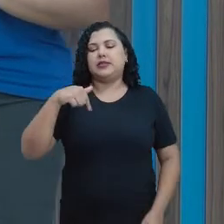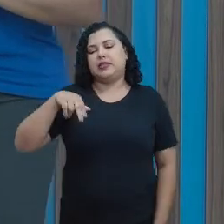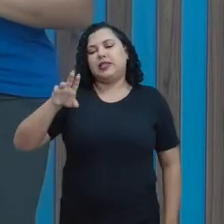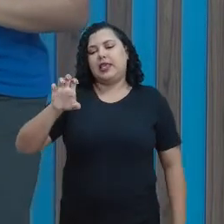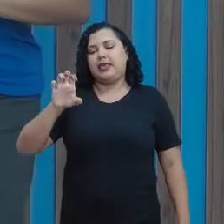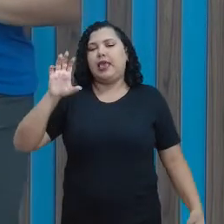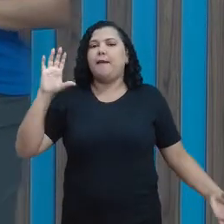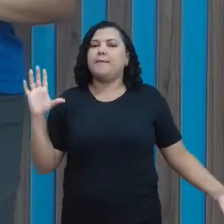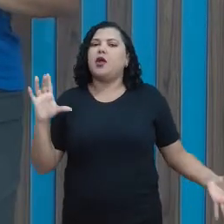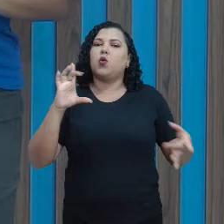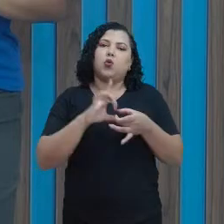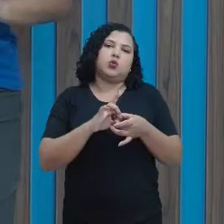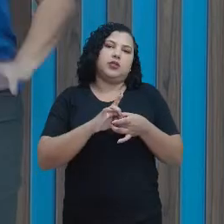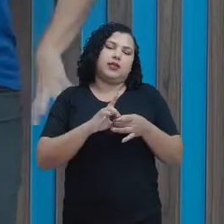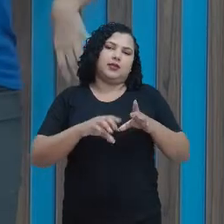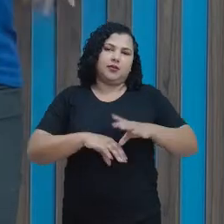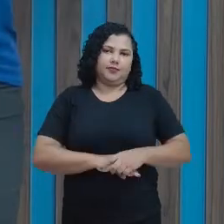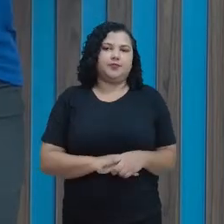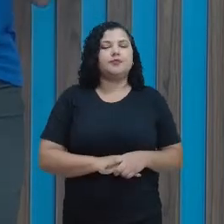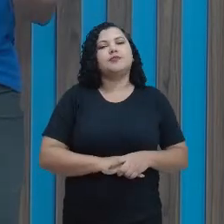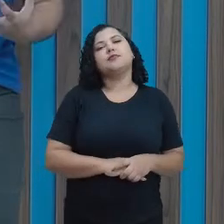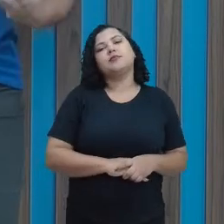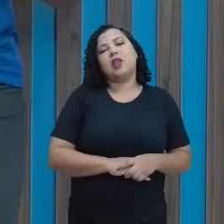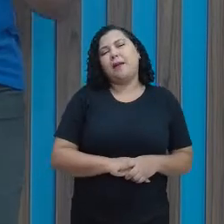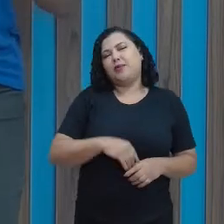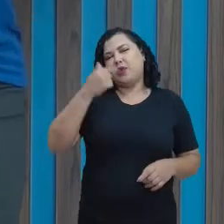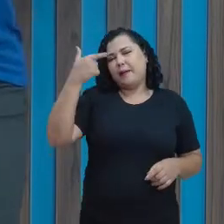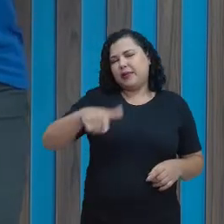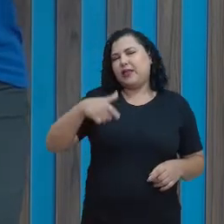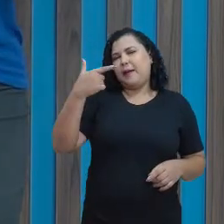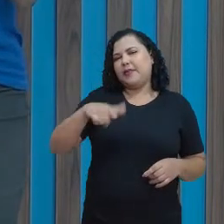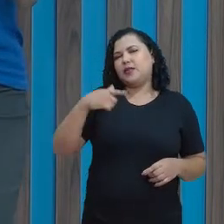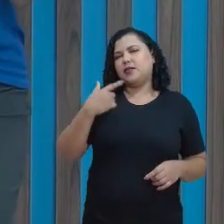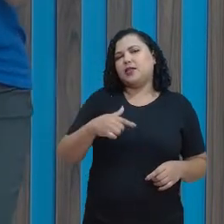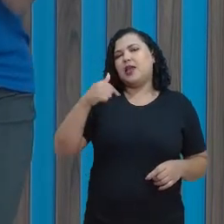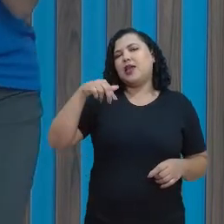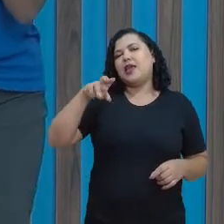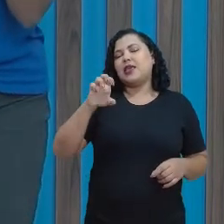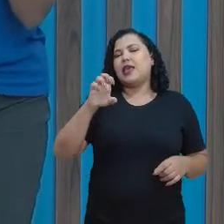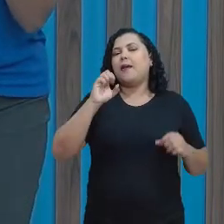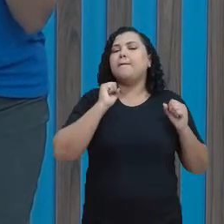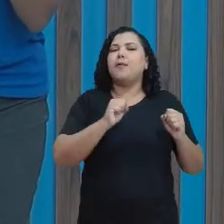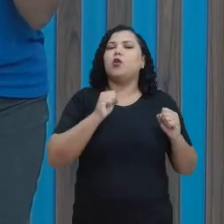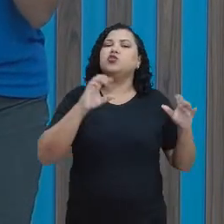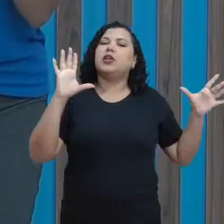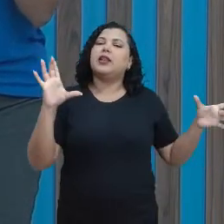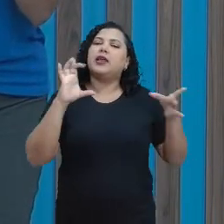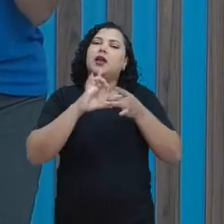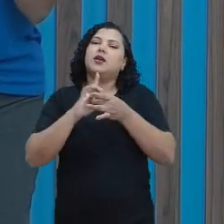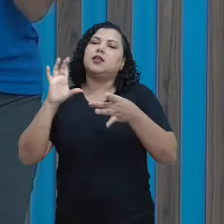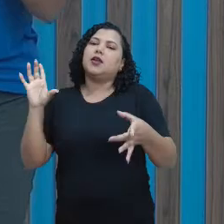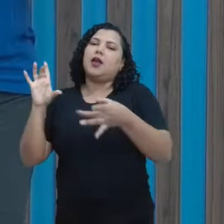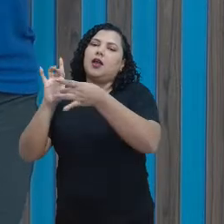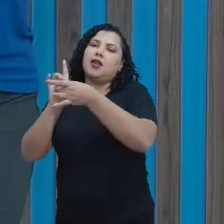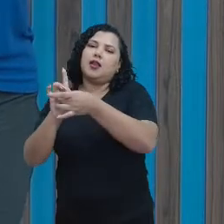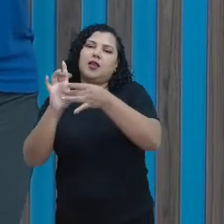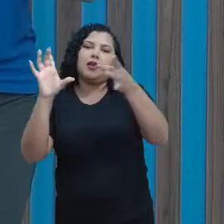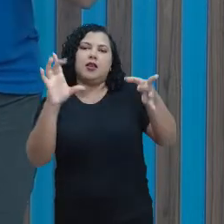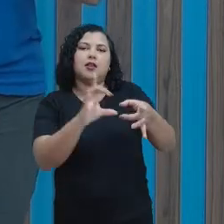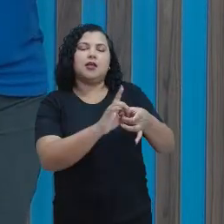Lili, Lili não amava ninguém. Então, para evitar essa repetição, a gente vai usar esse que, porque o que ele pode fazer o quê? Enquanto pronome